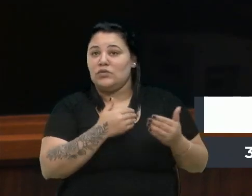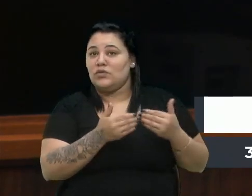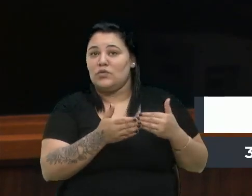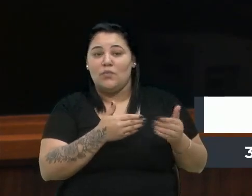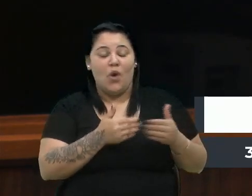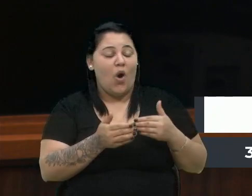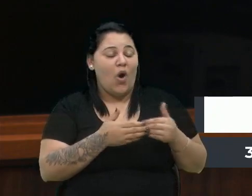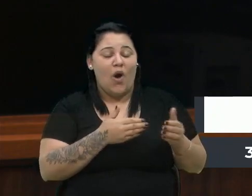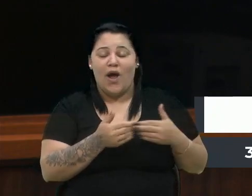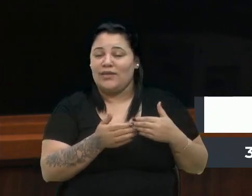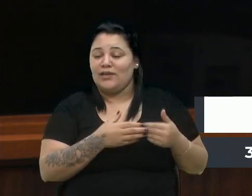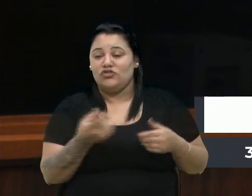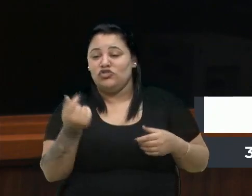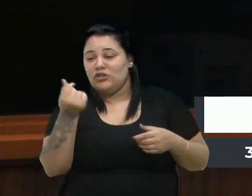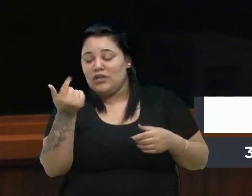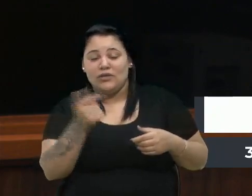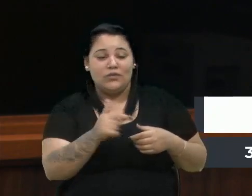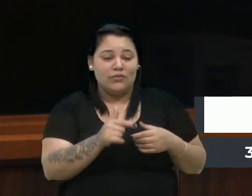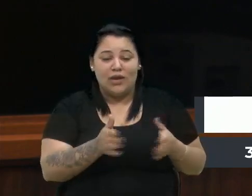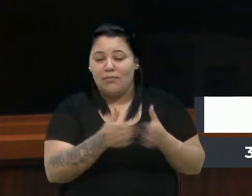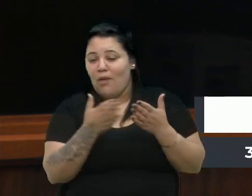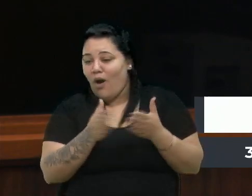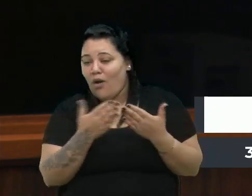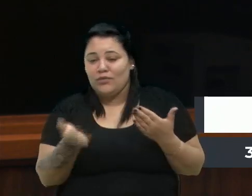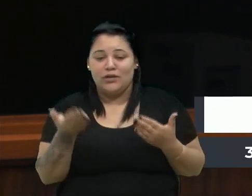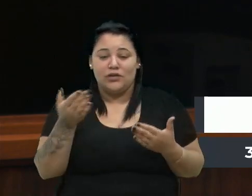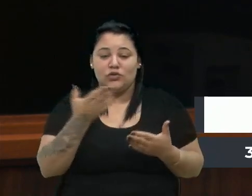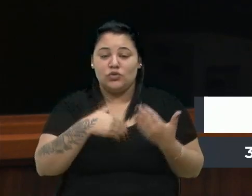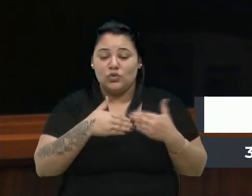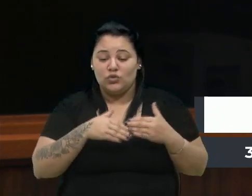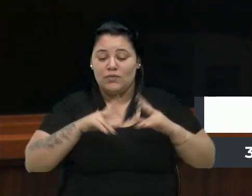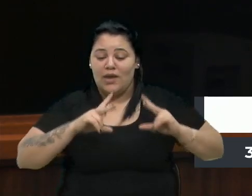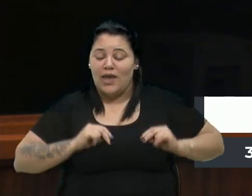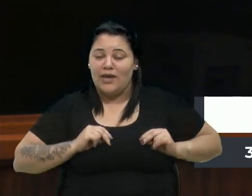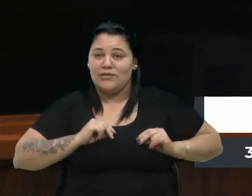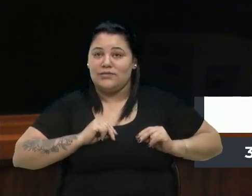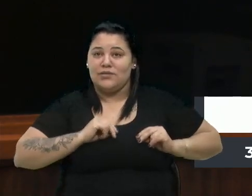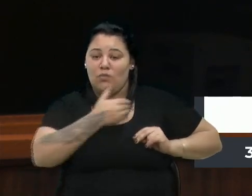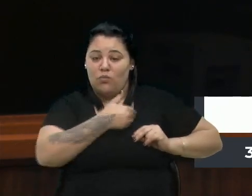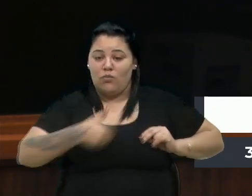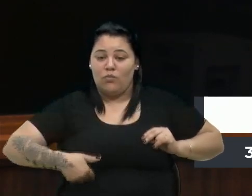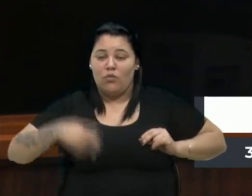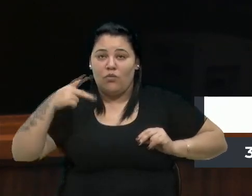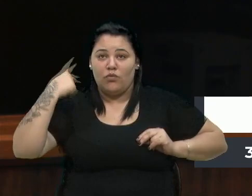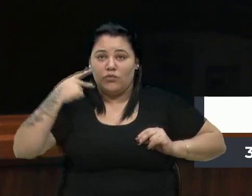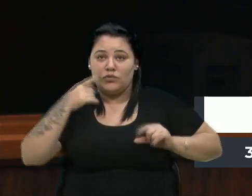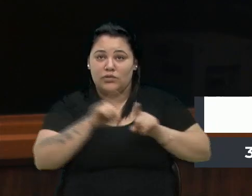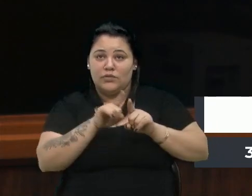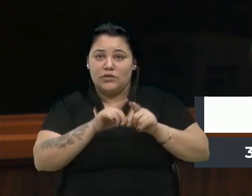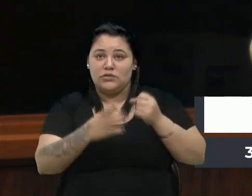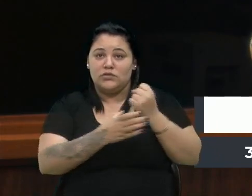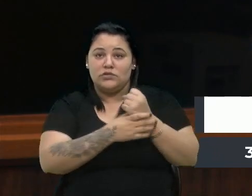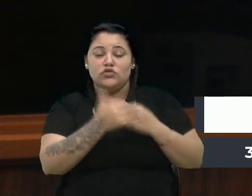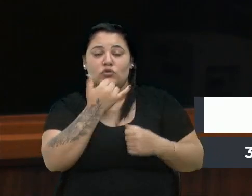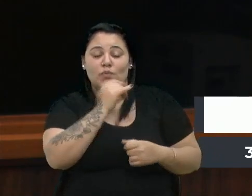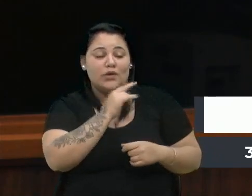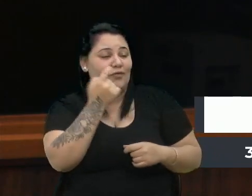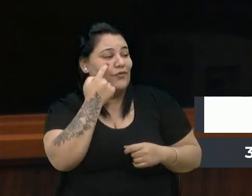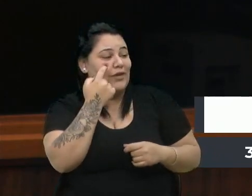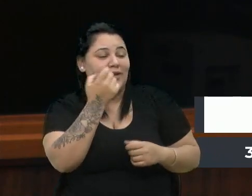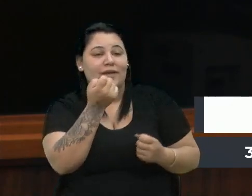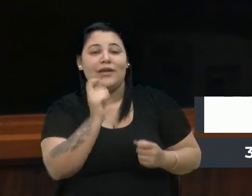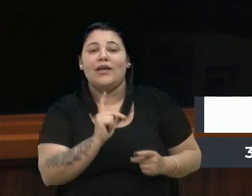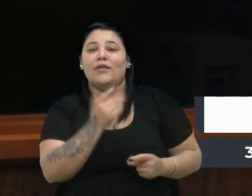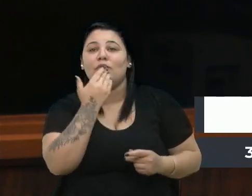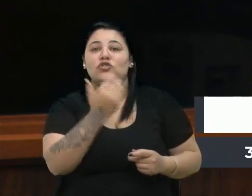social, todo aqui merece esse tipo de política pública, inclusive de segurança. Desculpa, eu não vi quem me pediu uma parte, deu